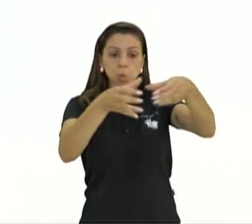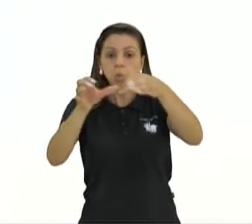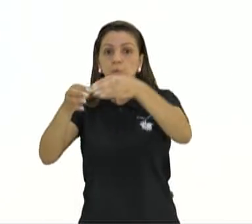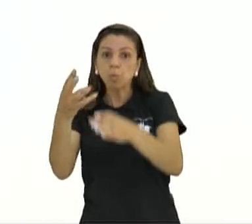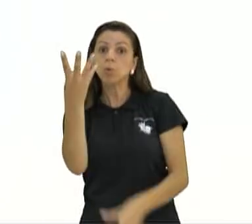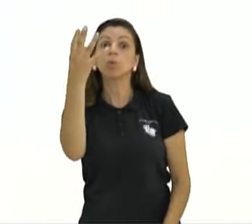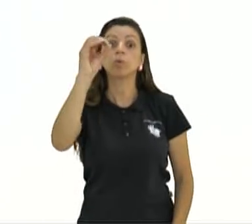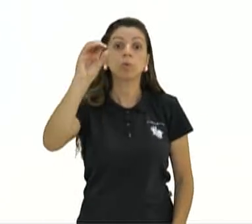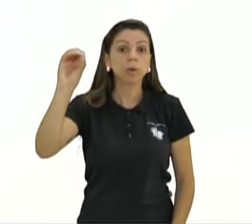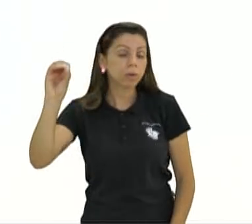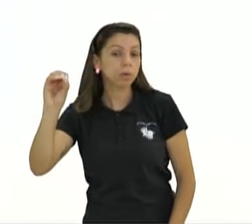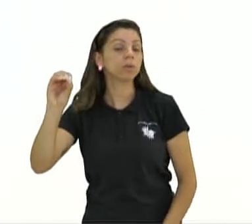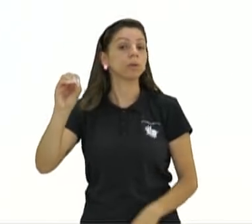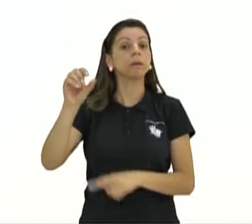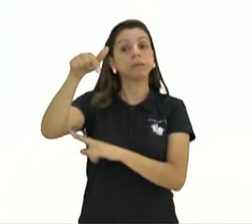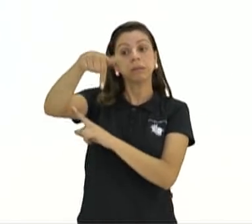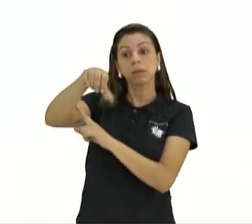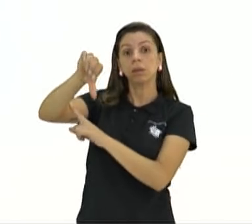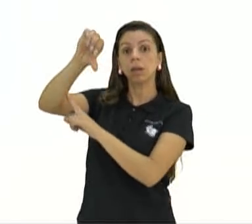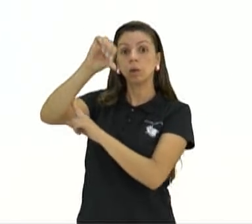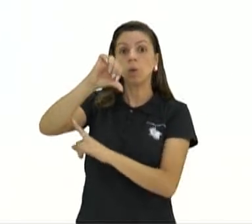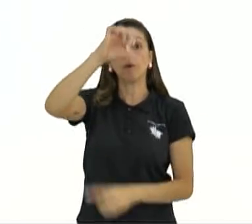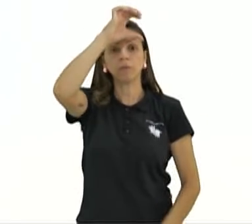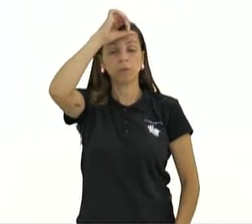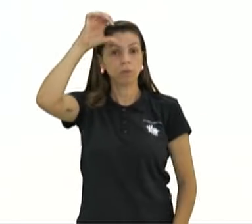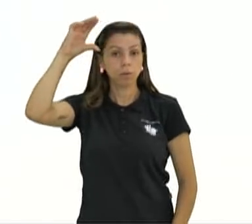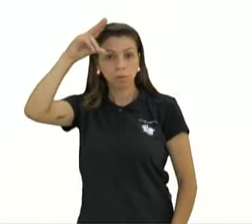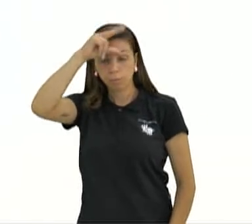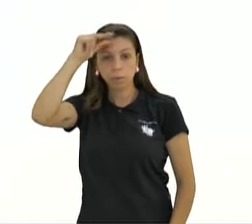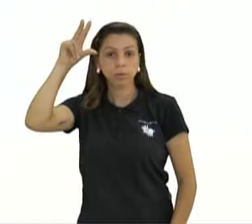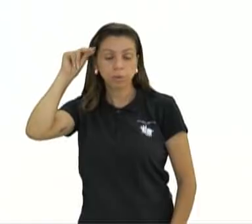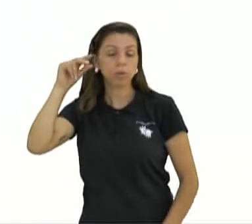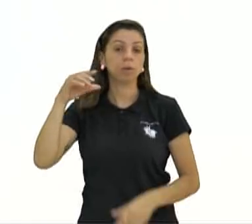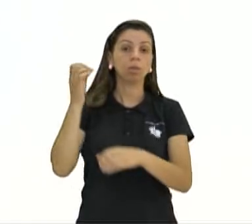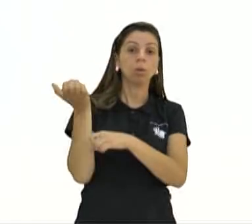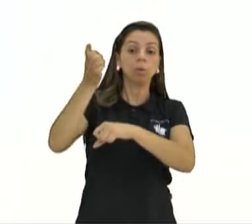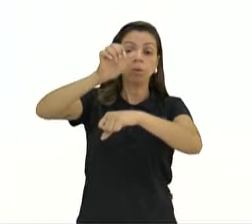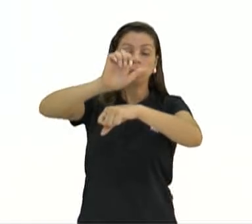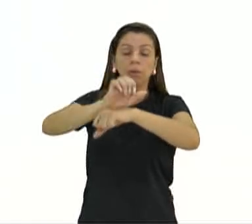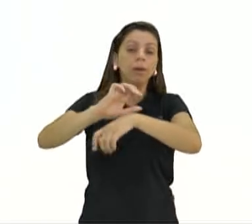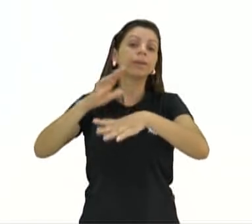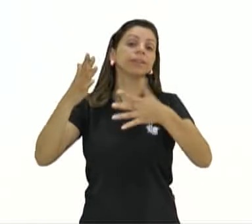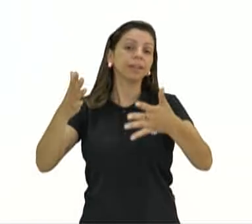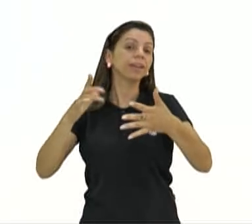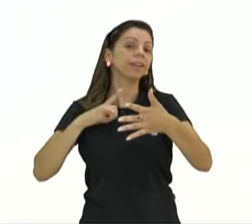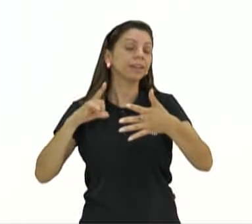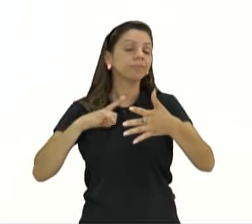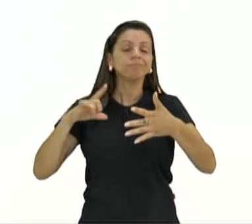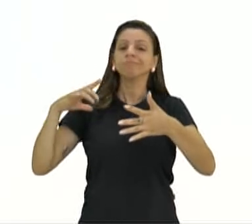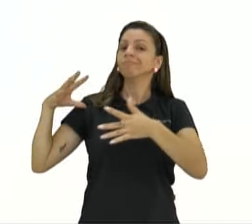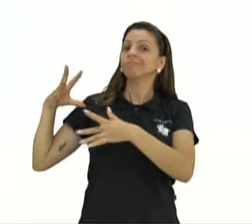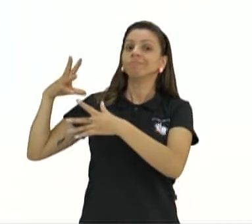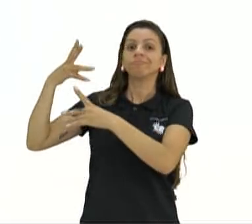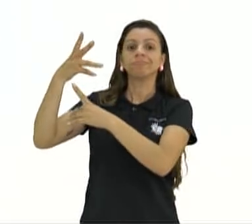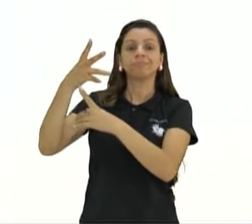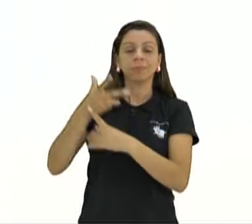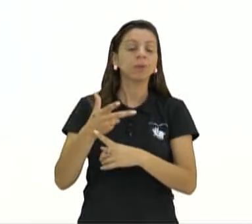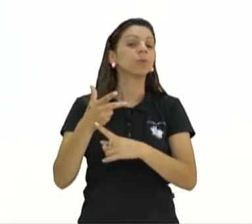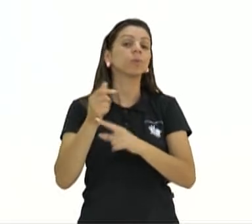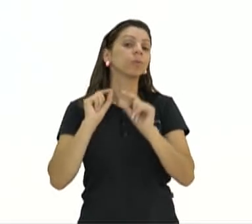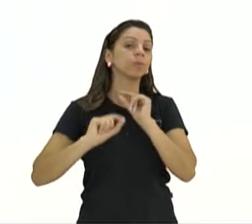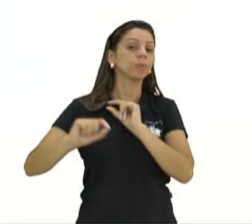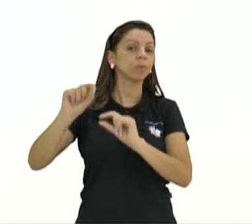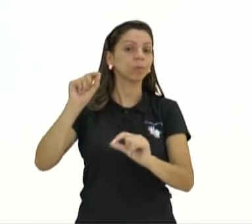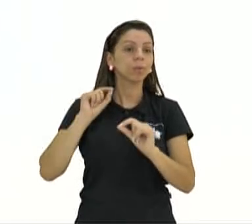em 79 municípios, no estado que, segundo Kátia, respira e é totalmente